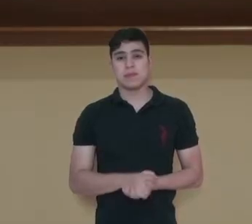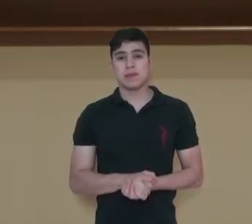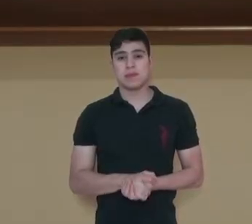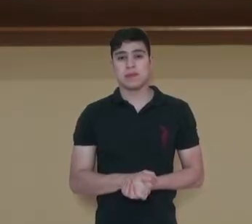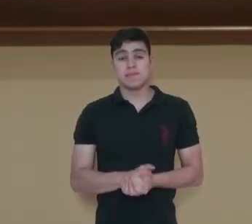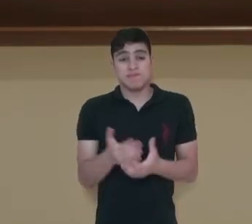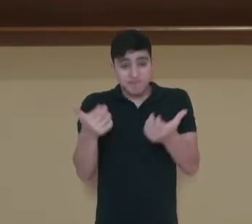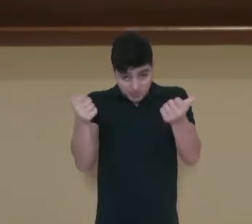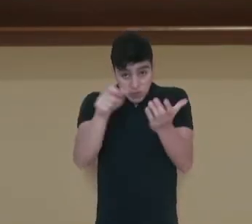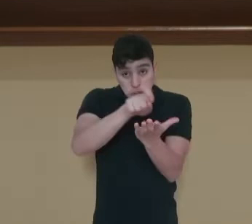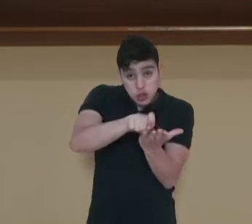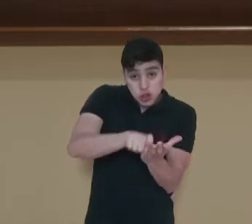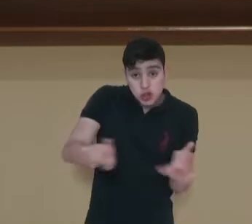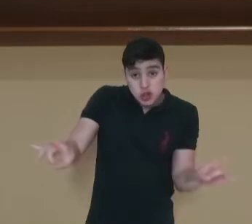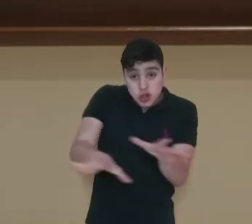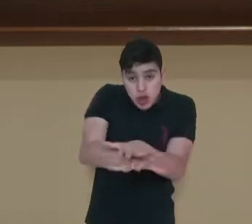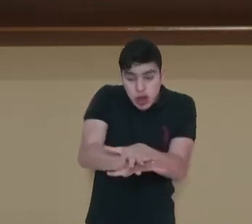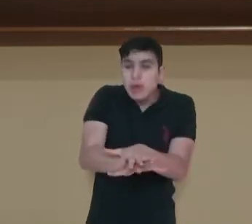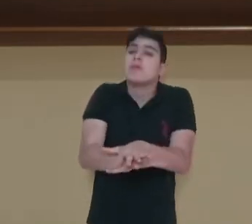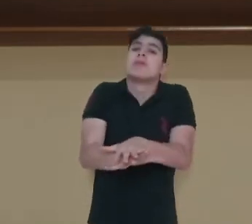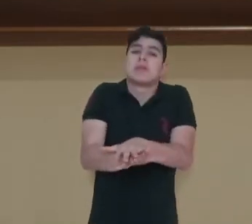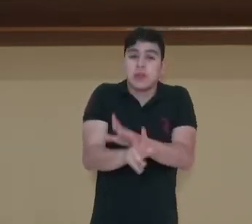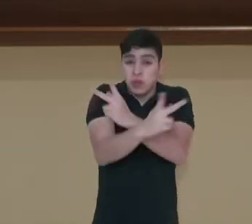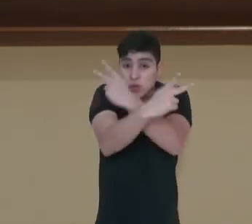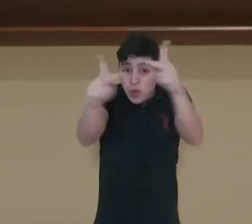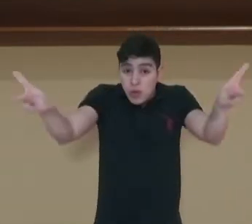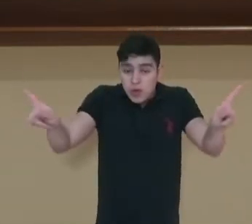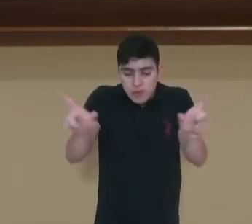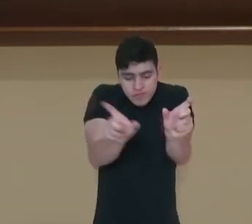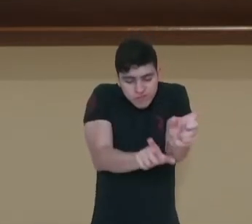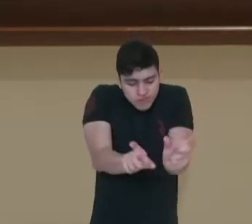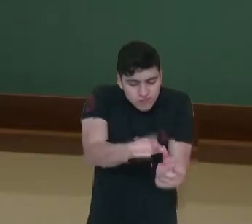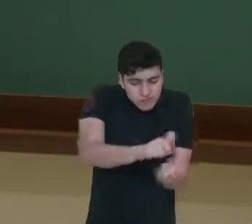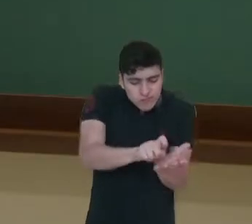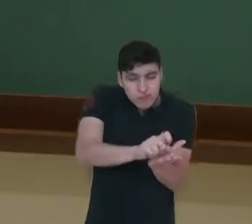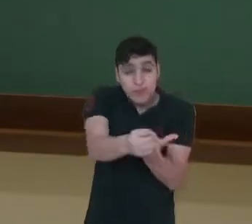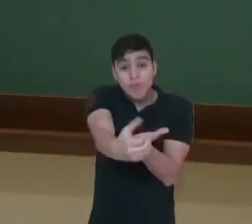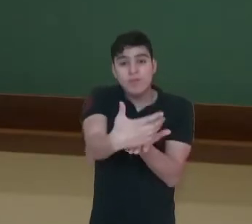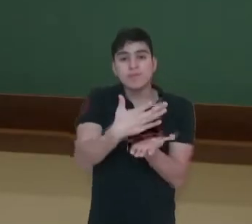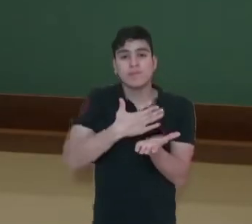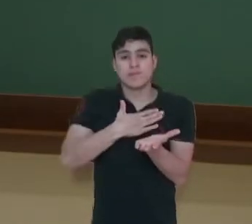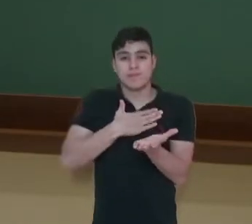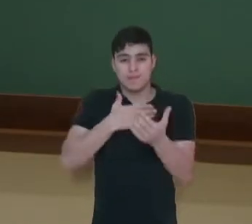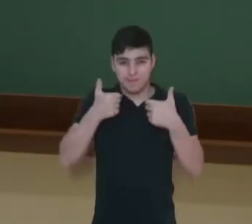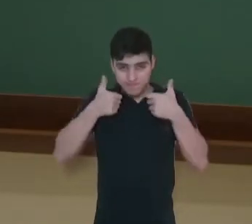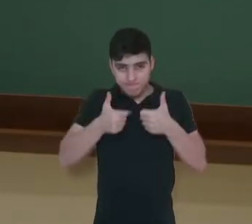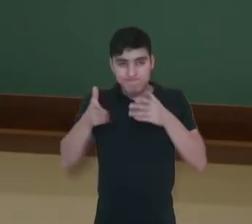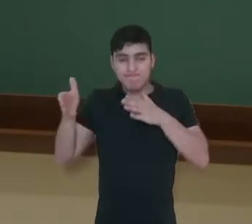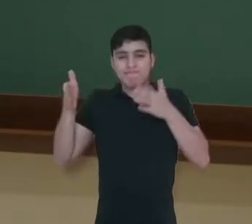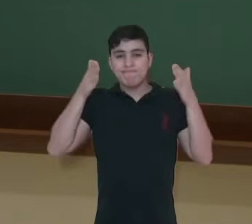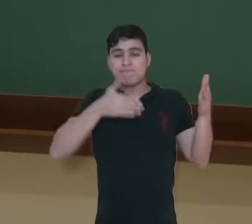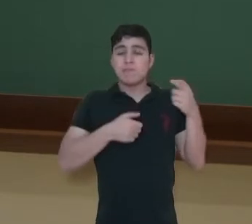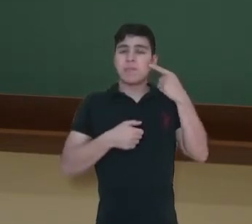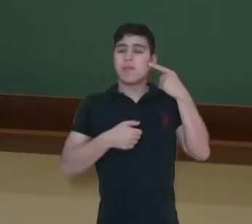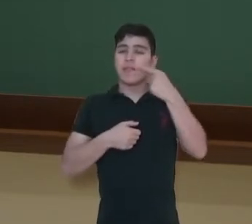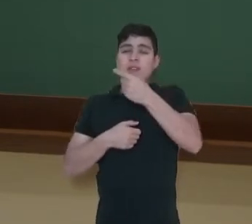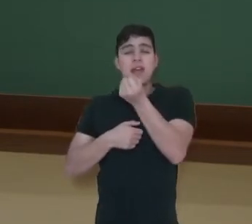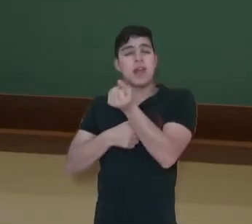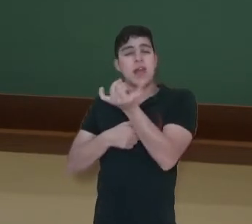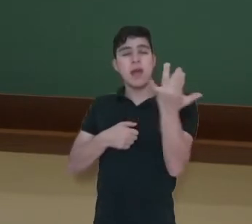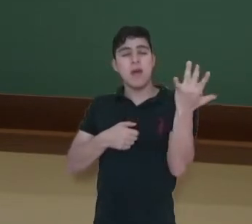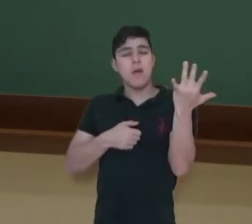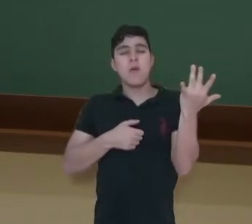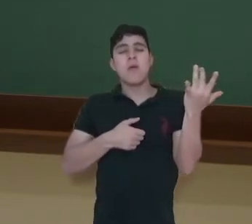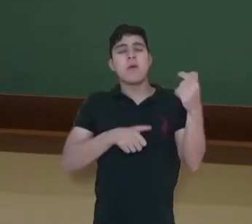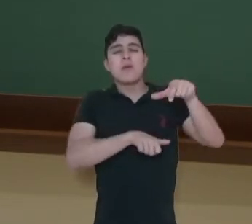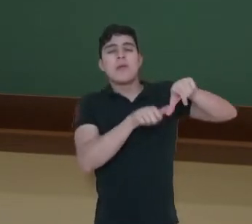Escreveram lá, pessoal? Escreve com as suas palavras e manda para mim, tá bom? Então vamos ver um cronograma bem rapidinho, só para a gente ver como é que foi